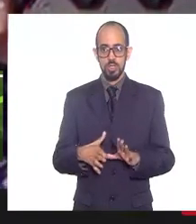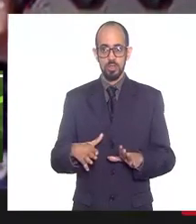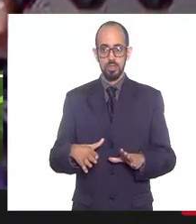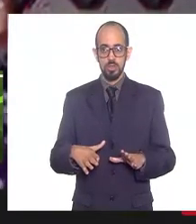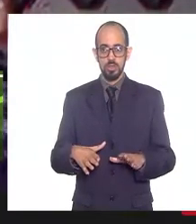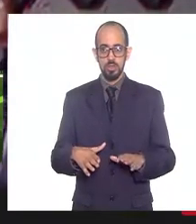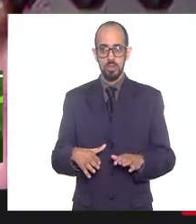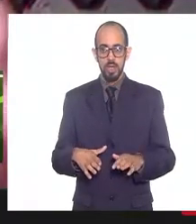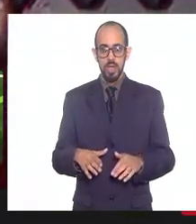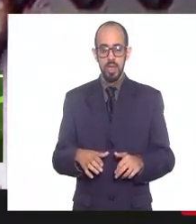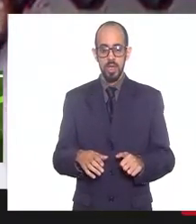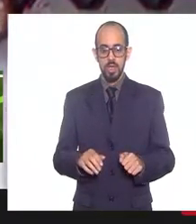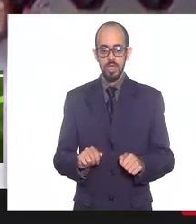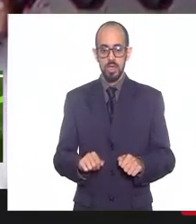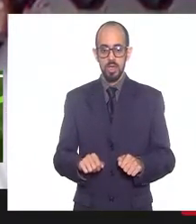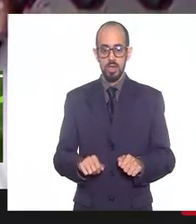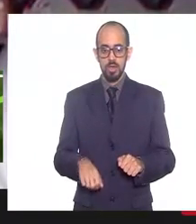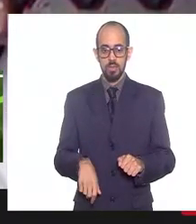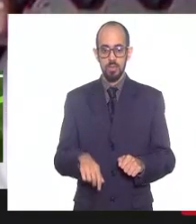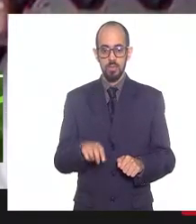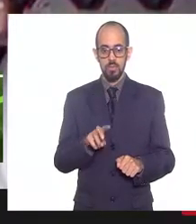vias, né,